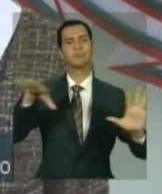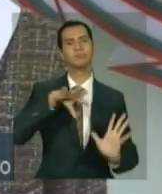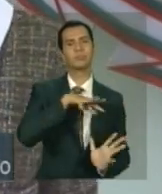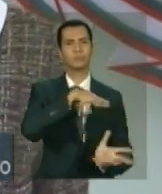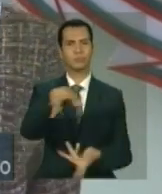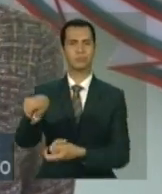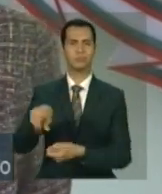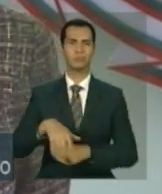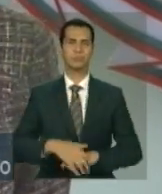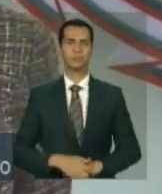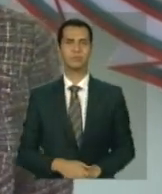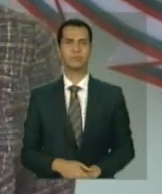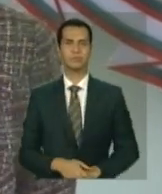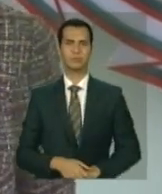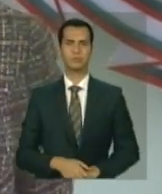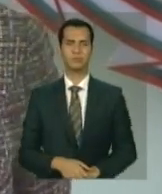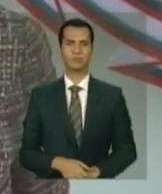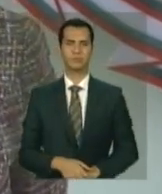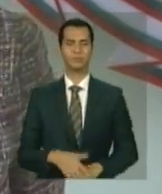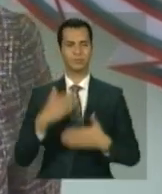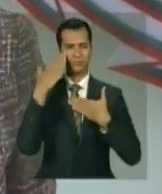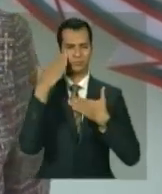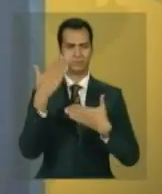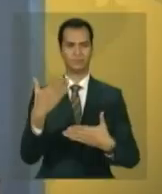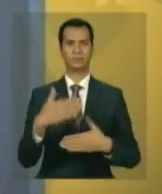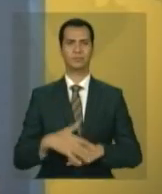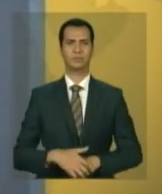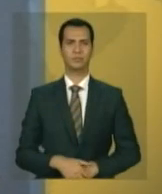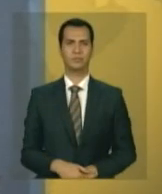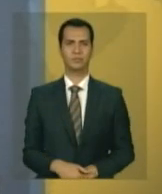da Europa. Muito obrigada.